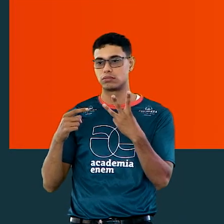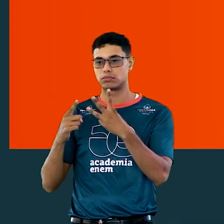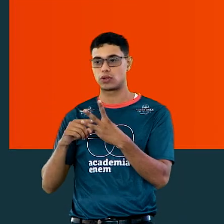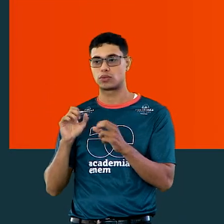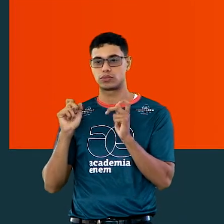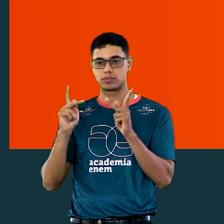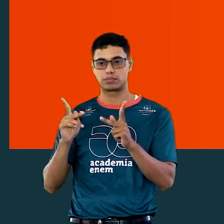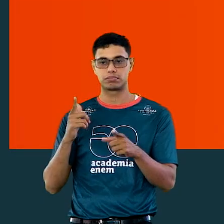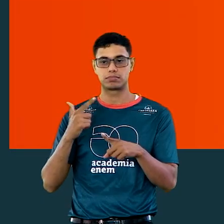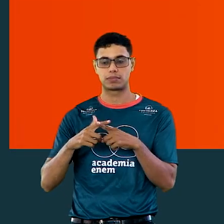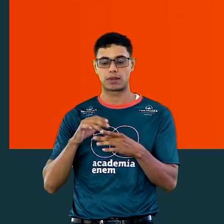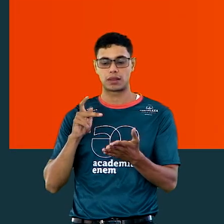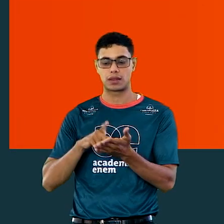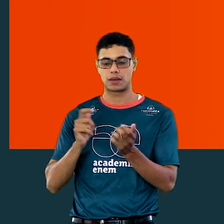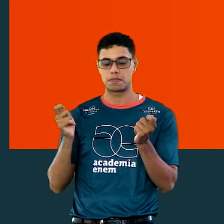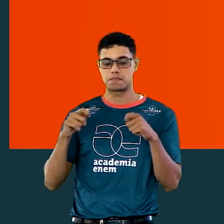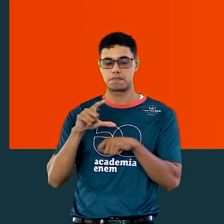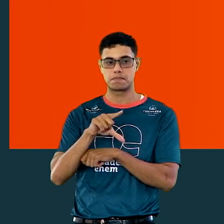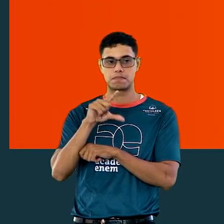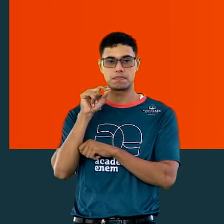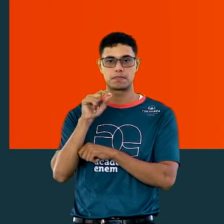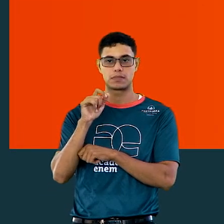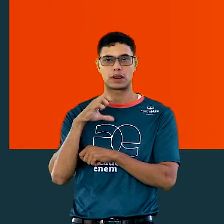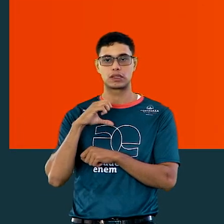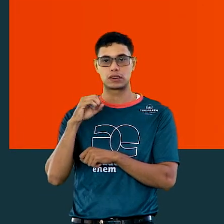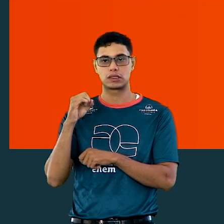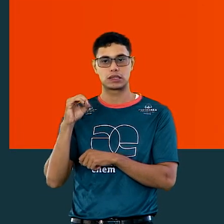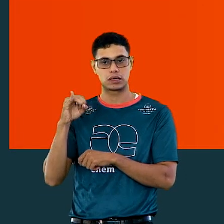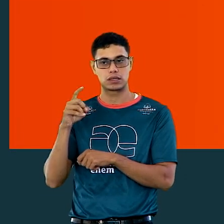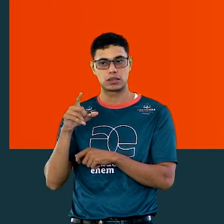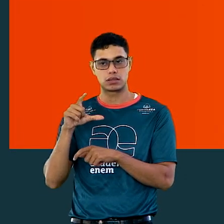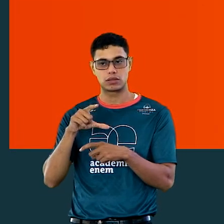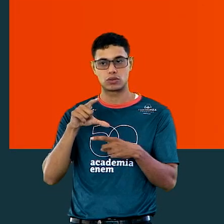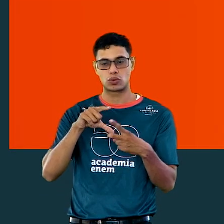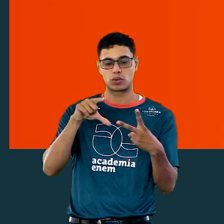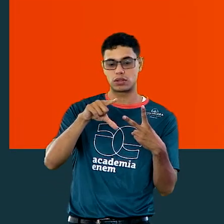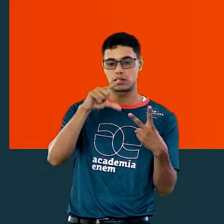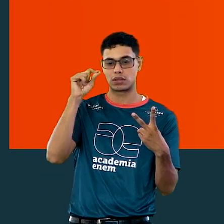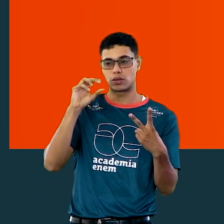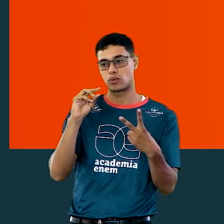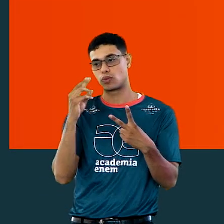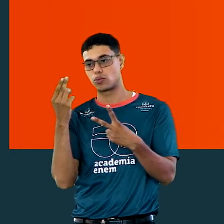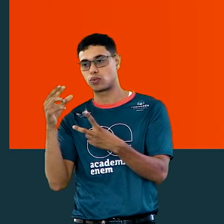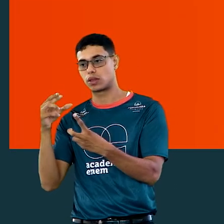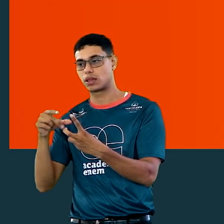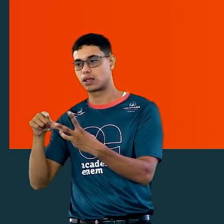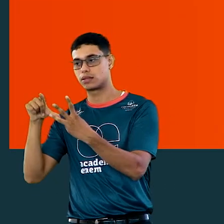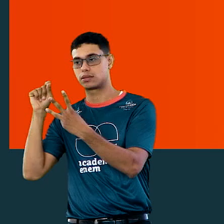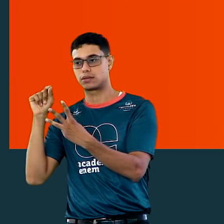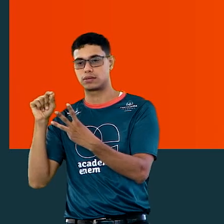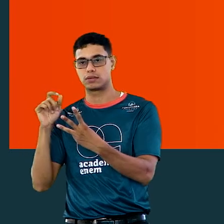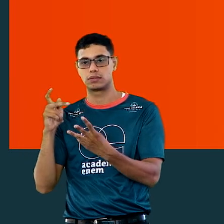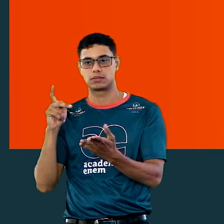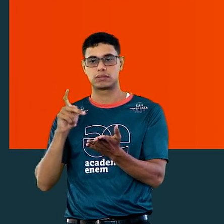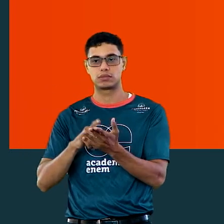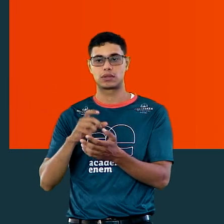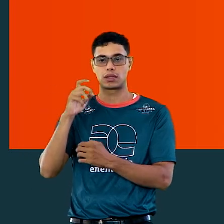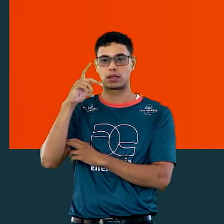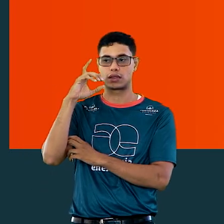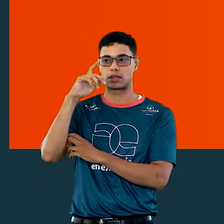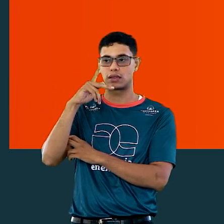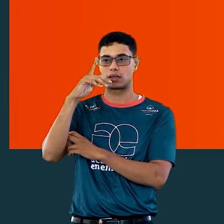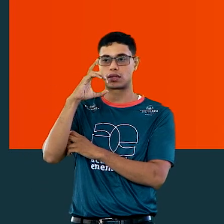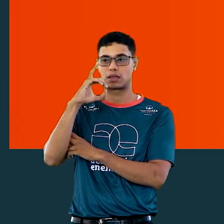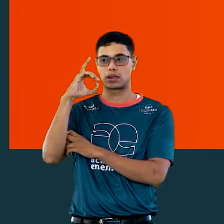que escolher a segunda ou a terceira? Porque a DDP é